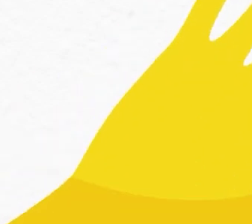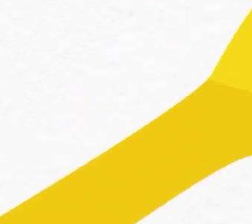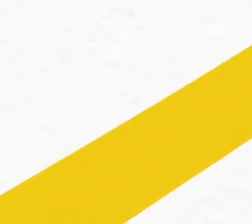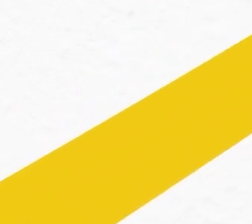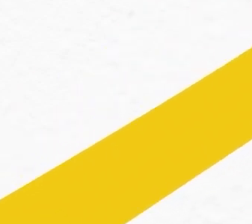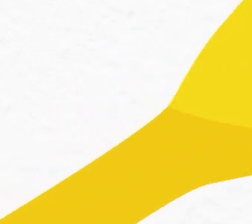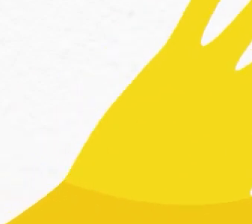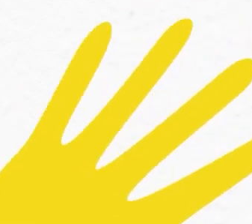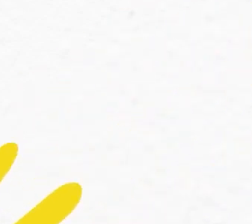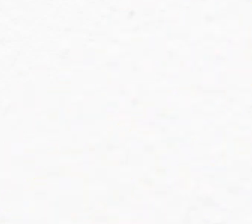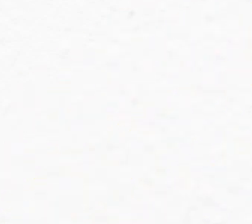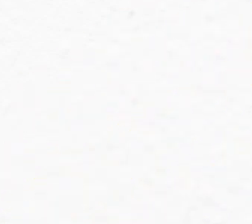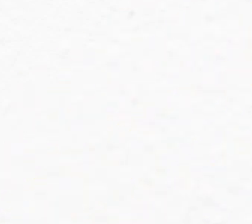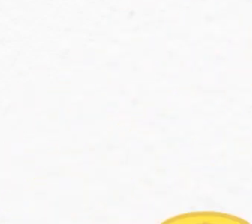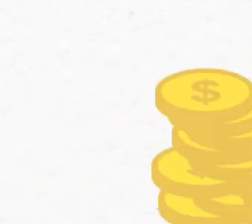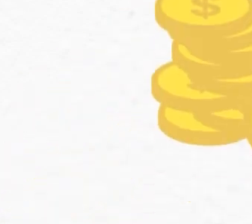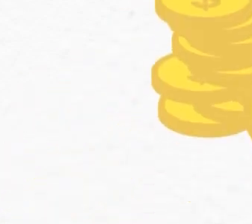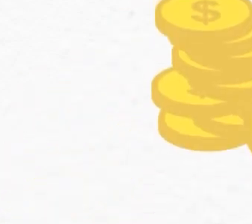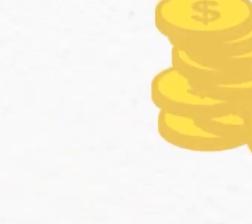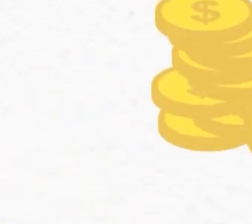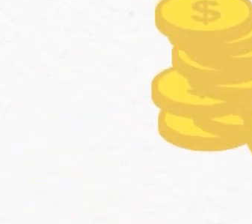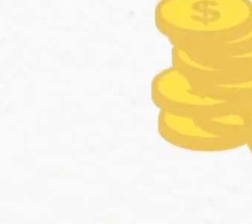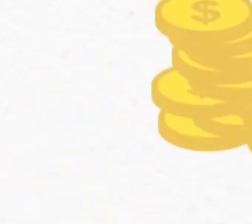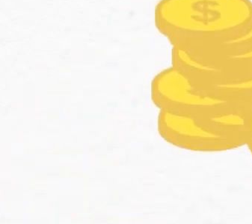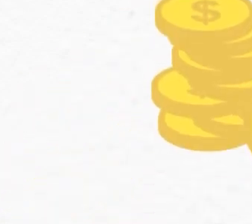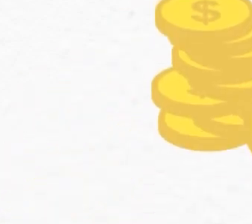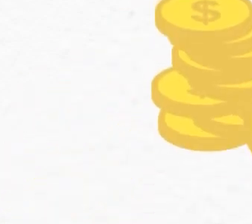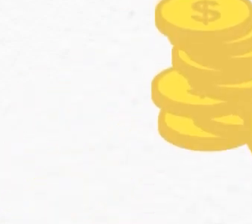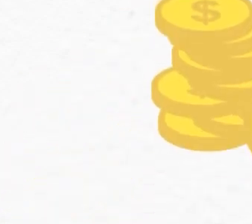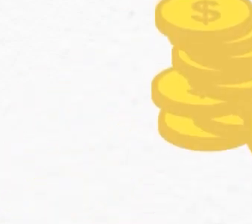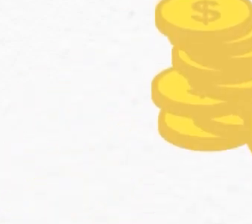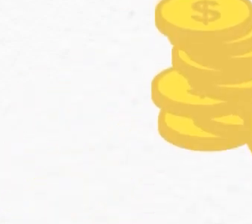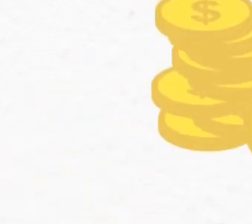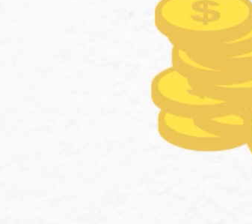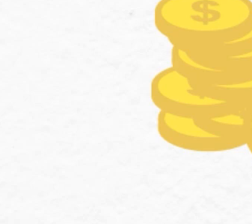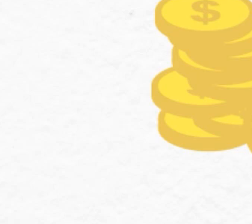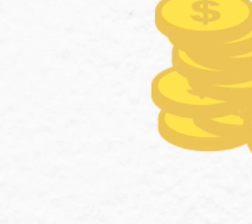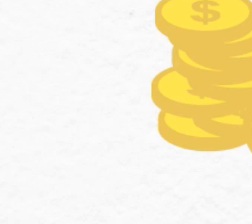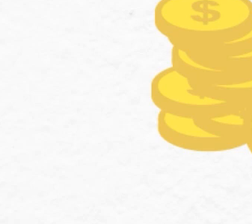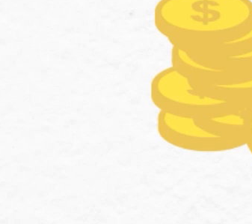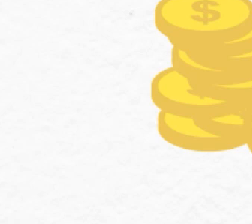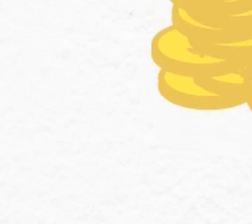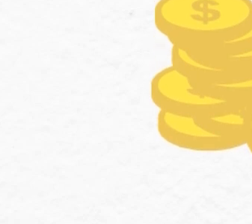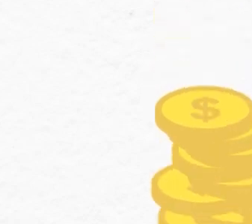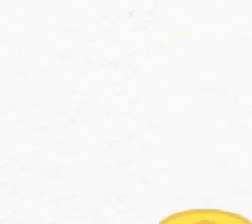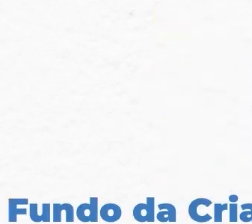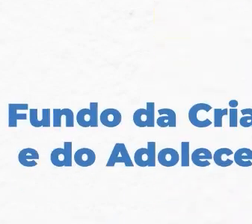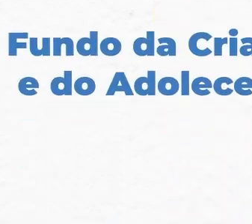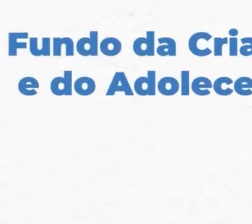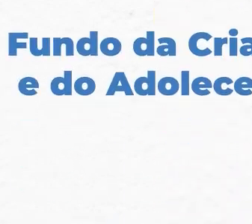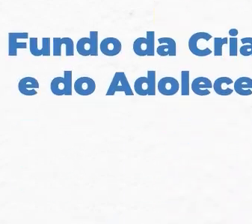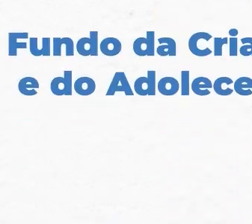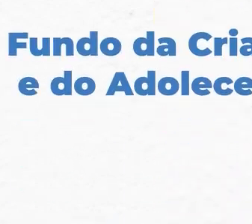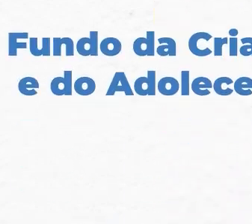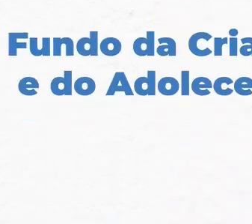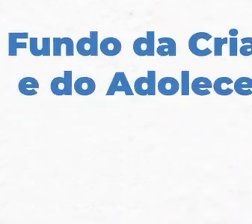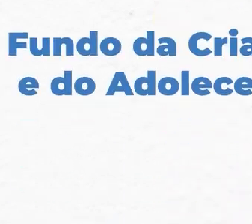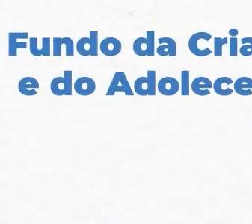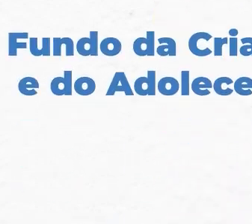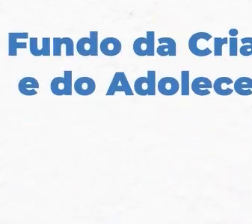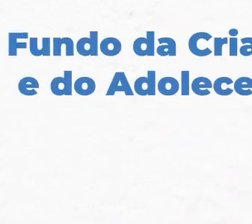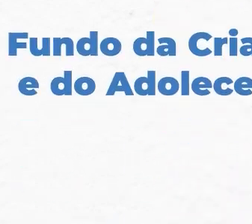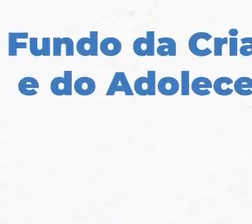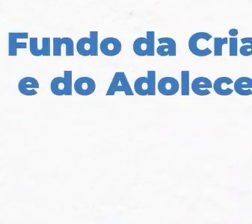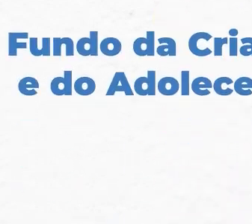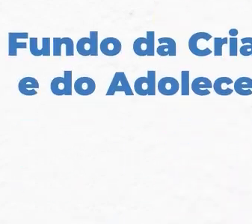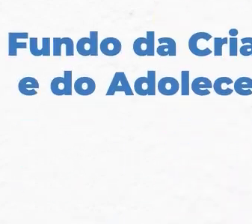O imposto de renda pode ter uma destinação de até 6% para projetos sociais, que incluem o Fundo da Criança e do Adolescente,